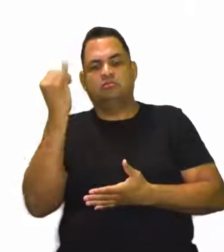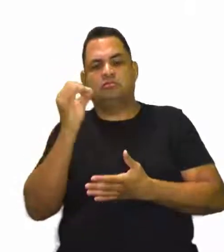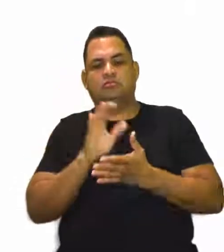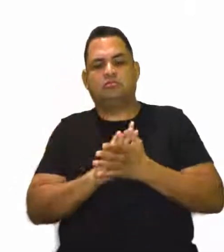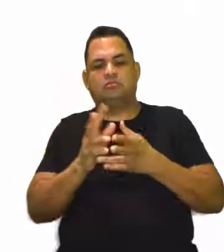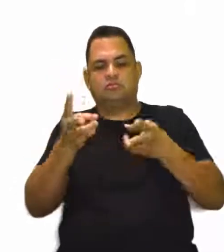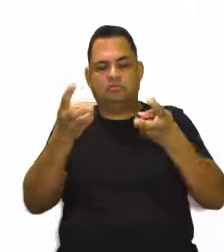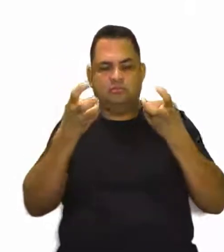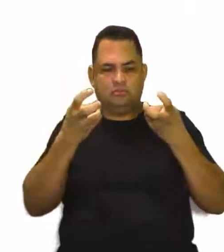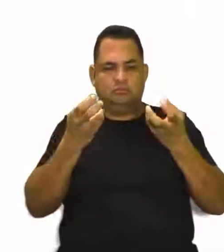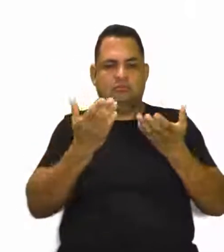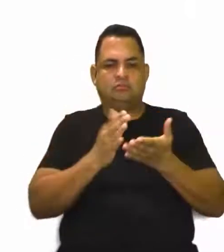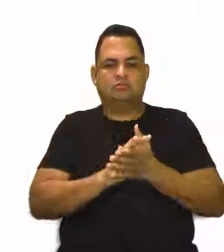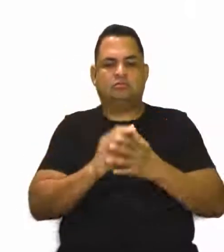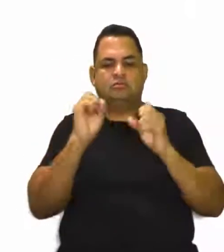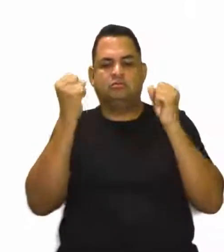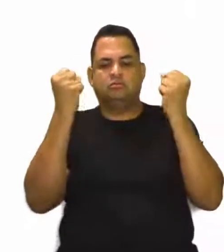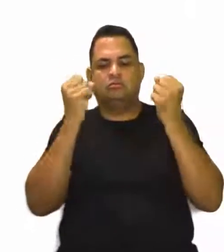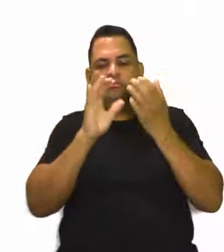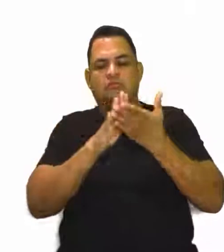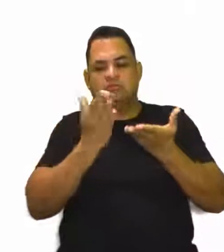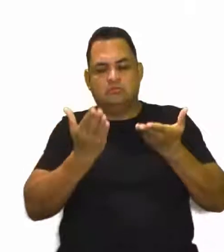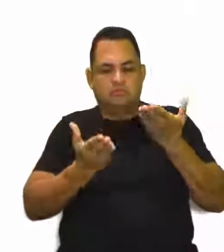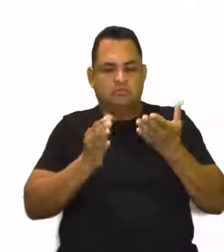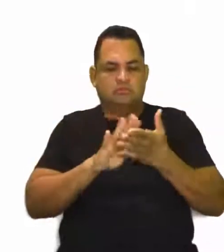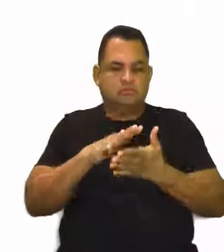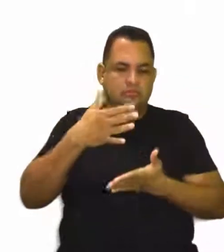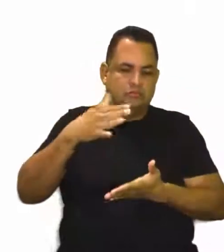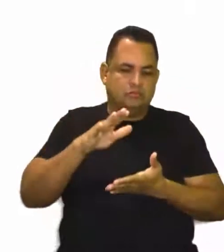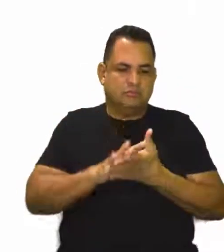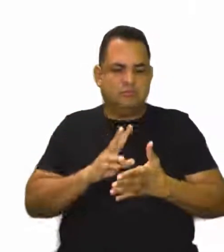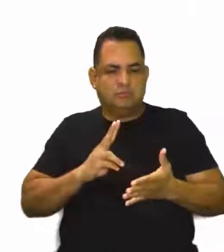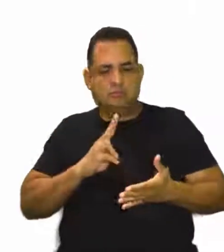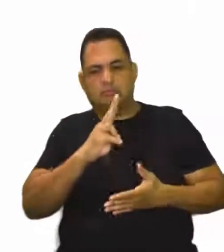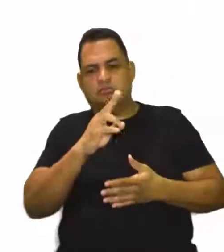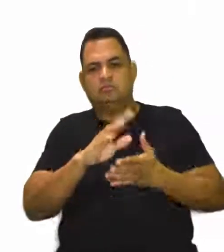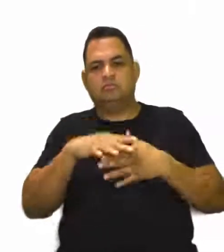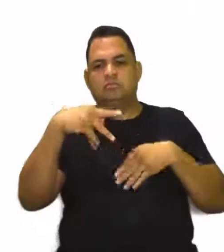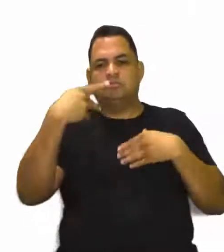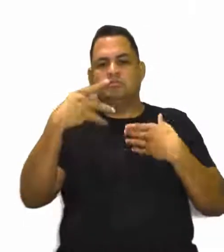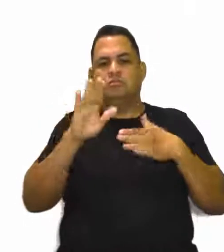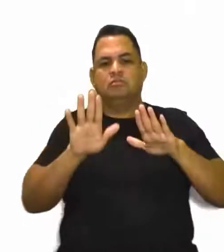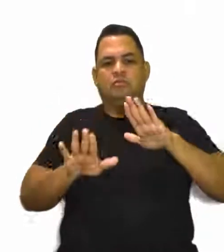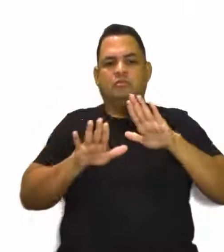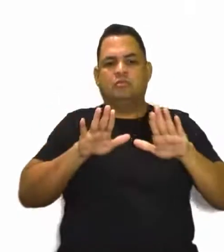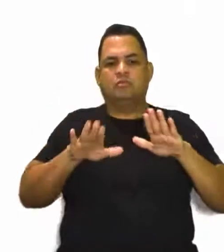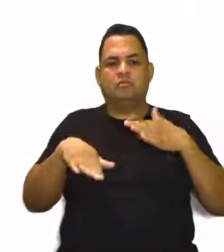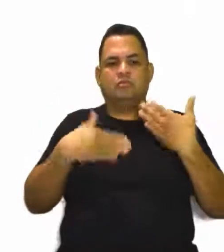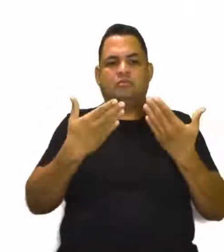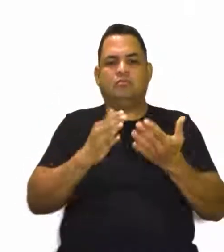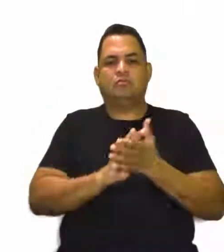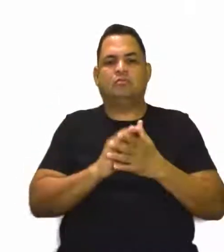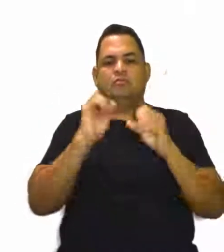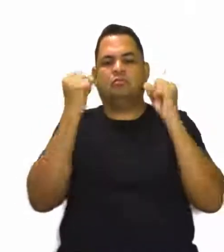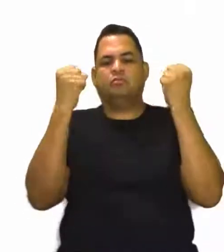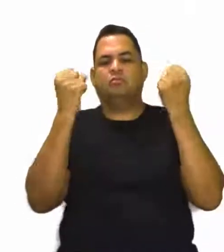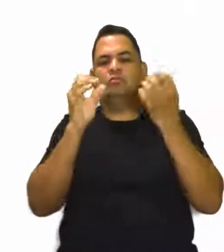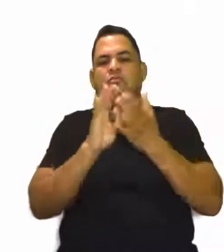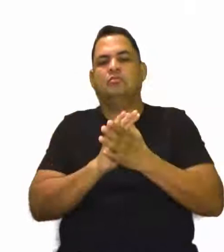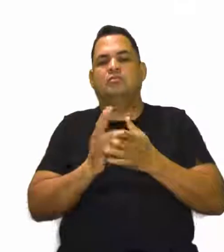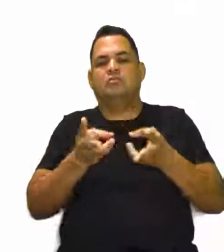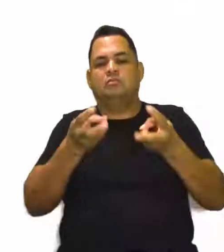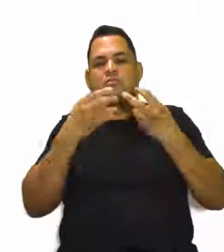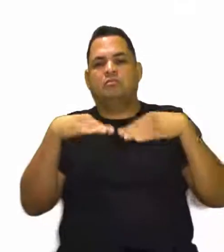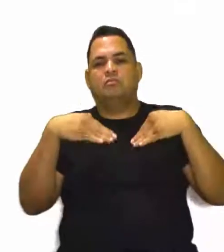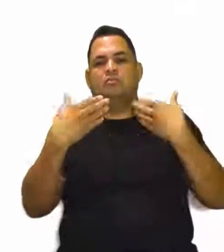você perceber uma atividade leve, moderada, intensa. Falamos do cuidado com a atividade física, se você